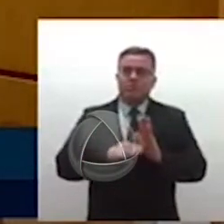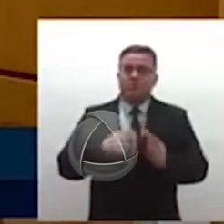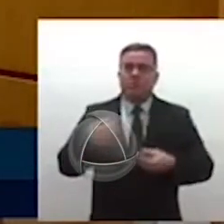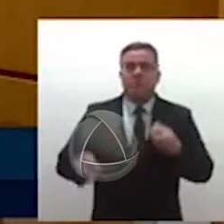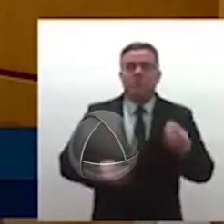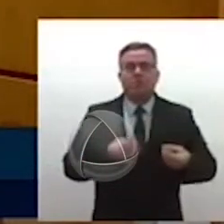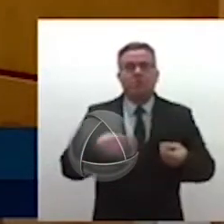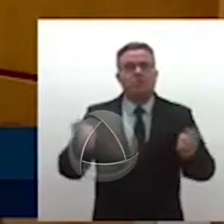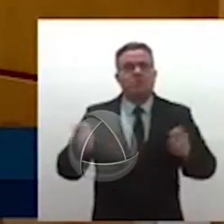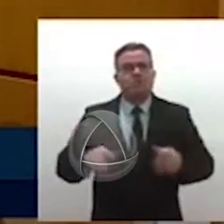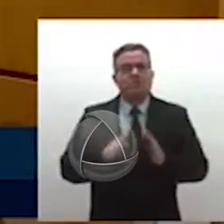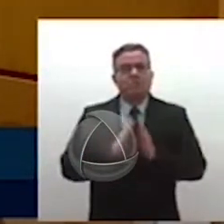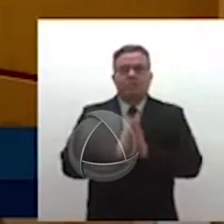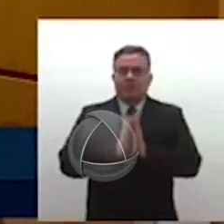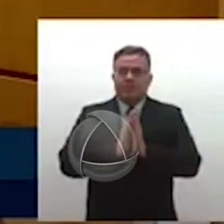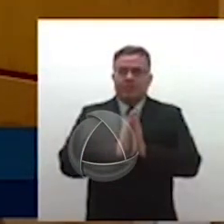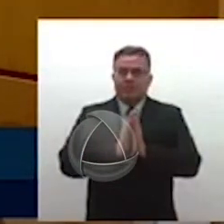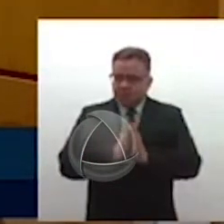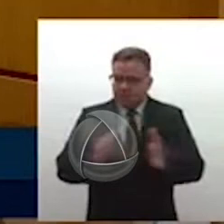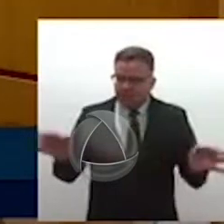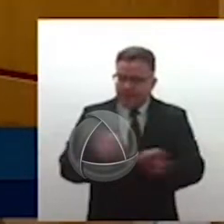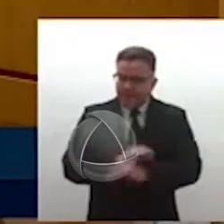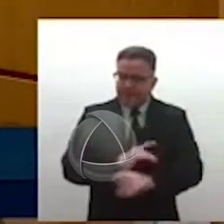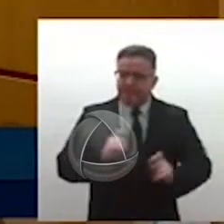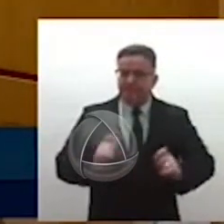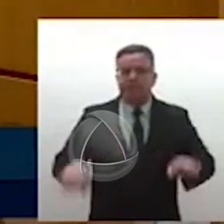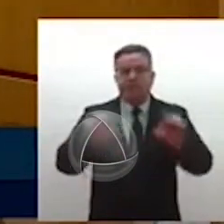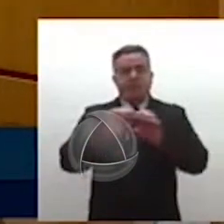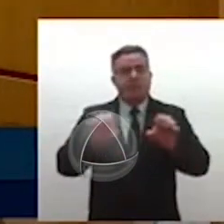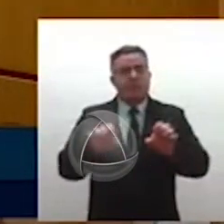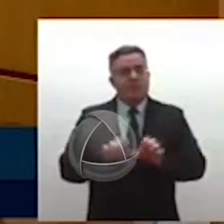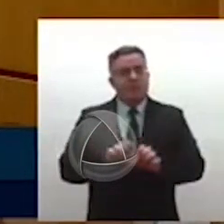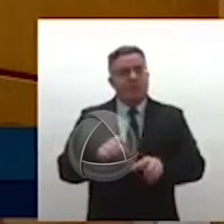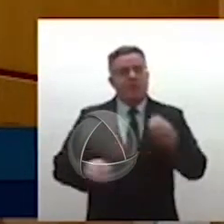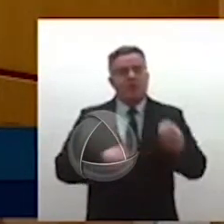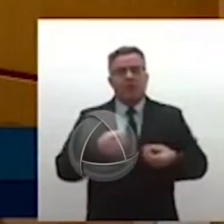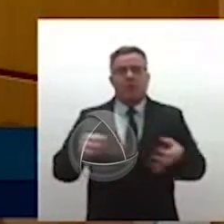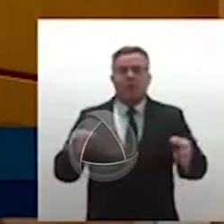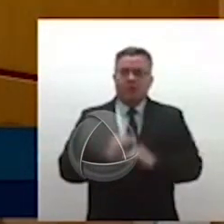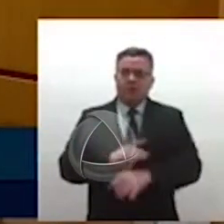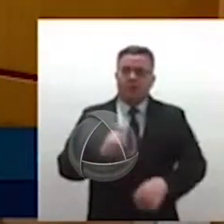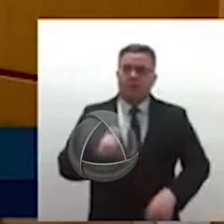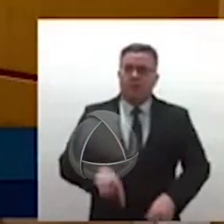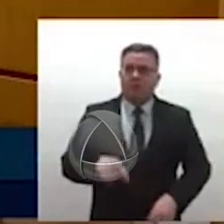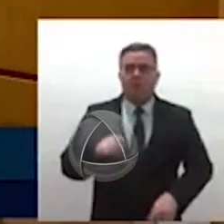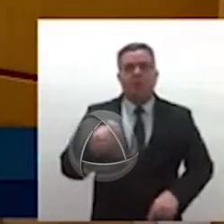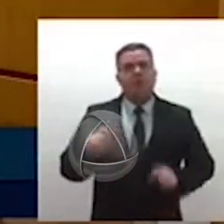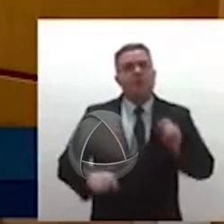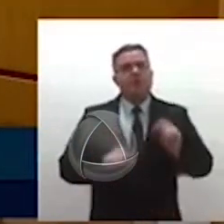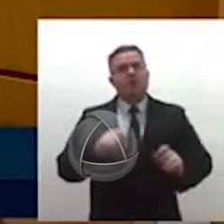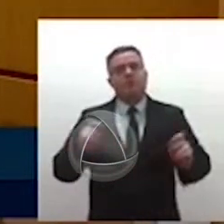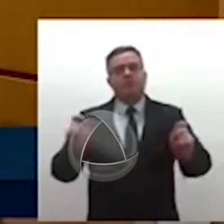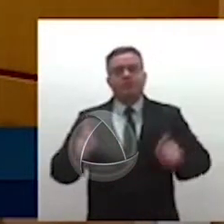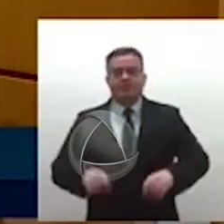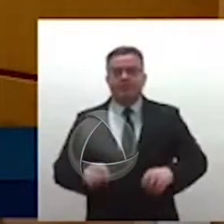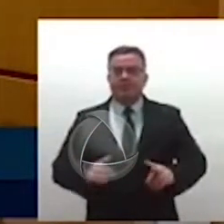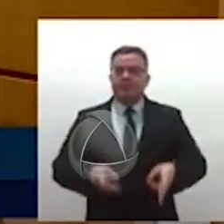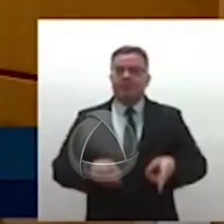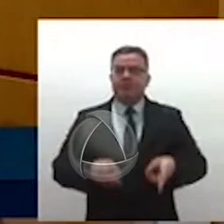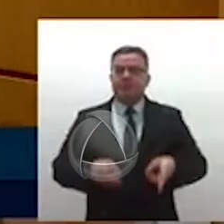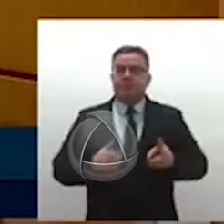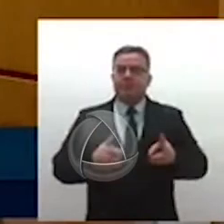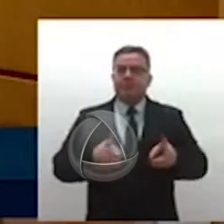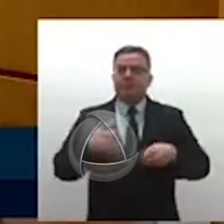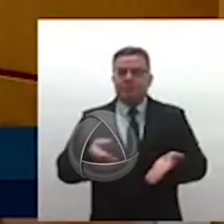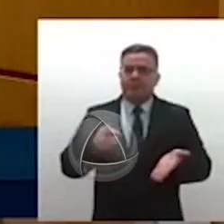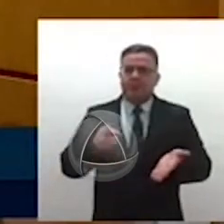mas faço um apelo para que a estrutura do nosso governo, do governo do Estado de Sergipe, possa garantir